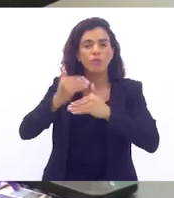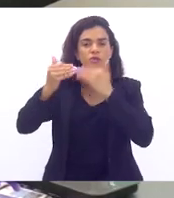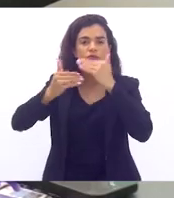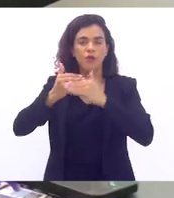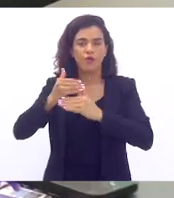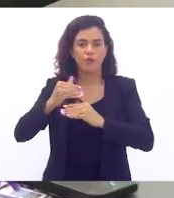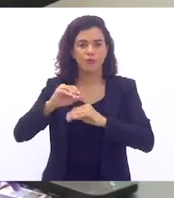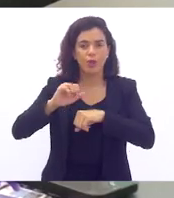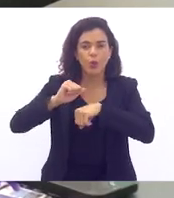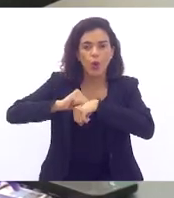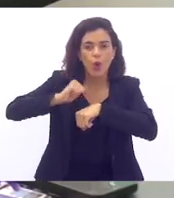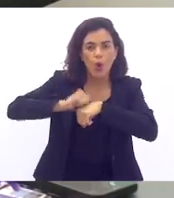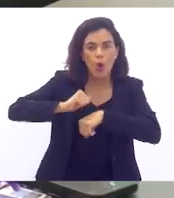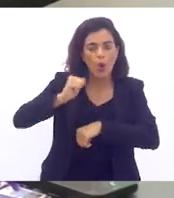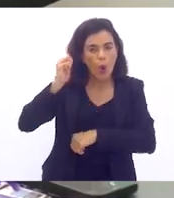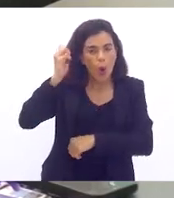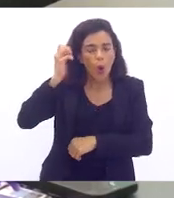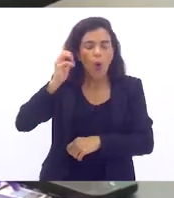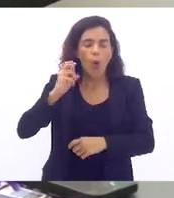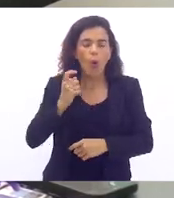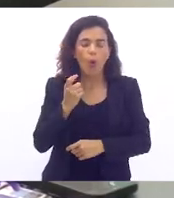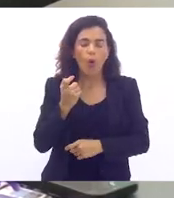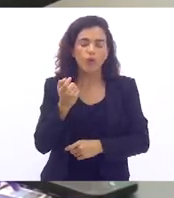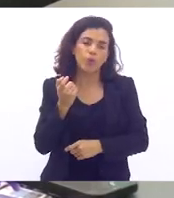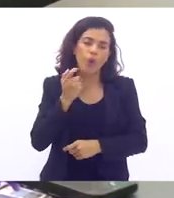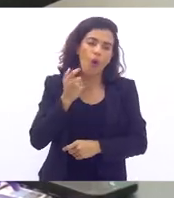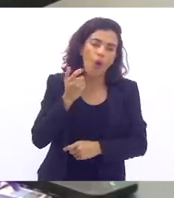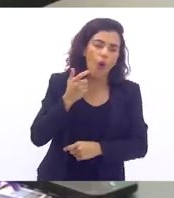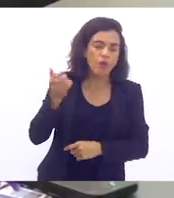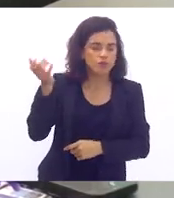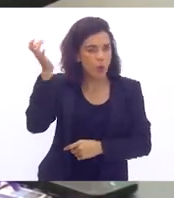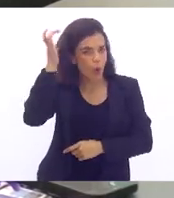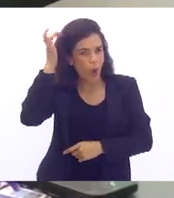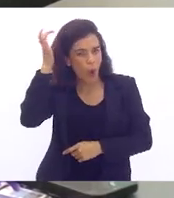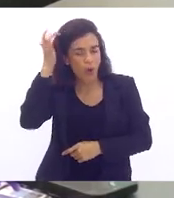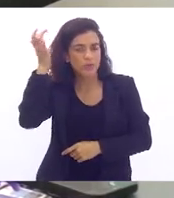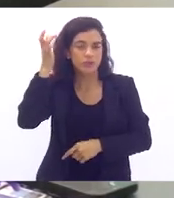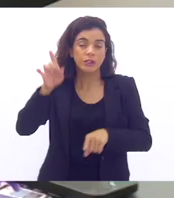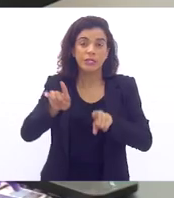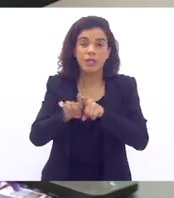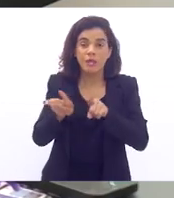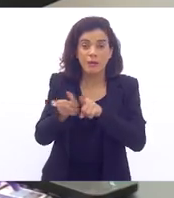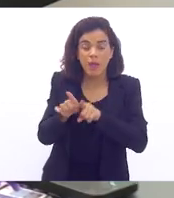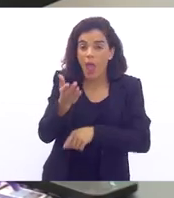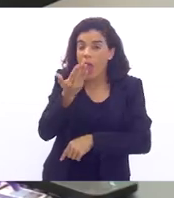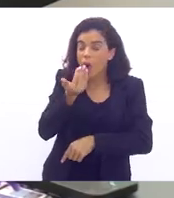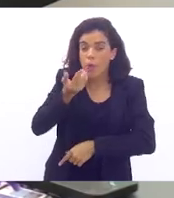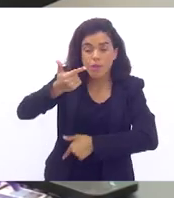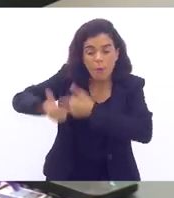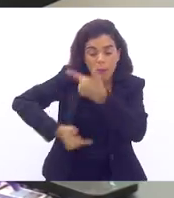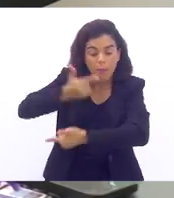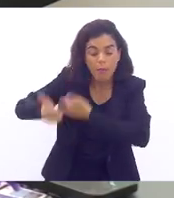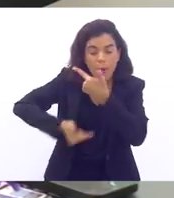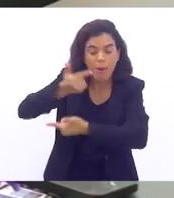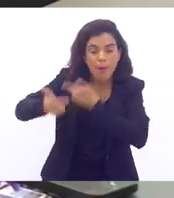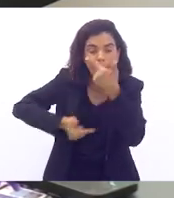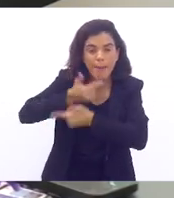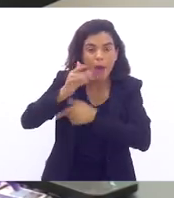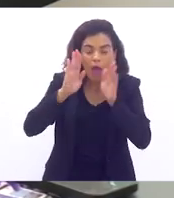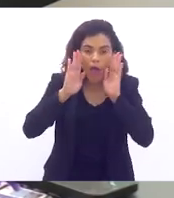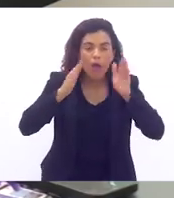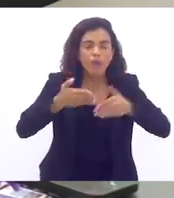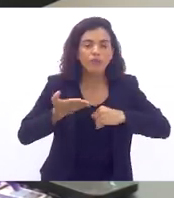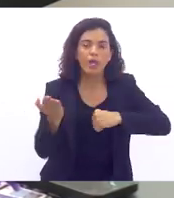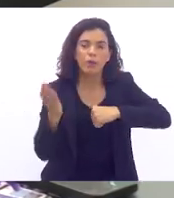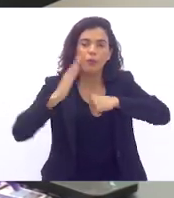desnutrição não uma desnutrição pela falta de comida mas pela o excesso de energia que o organismo demanda como bem colocou a